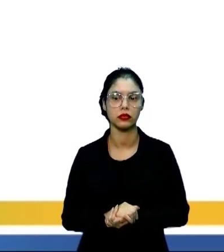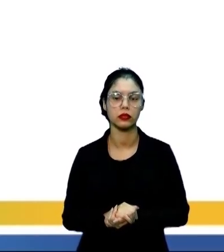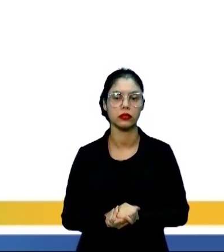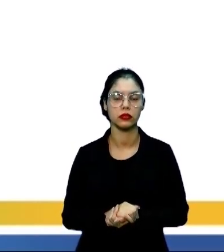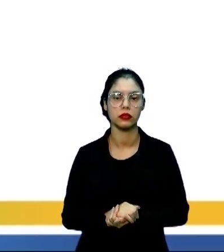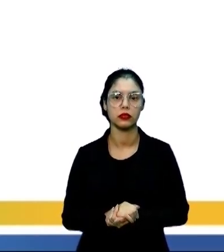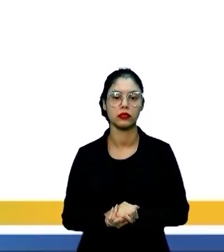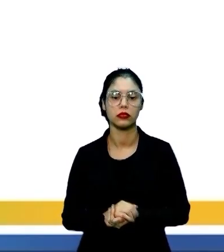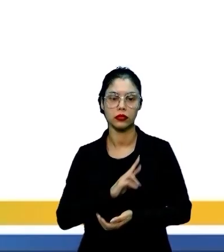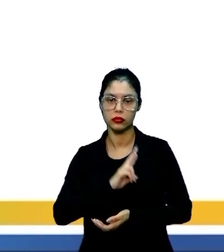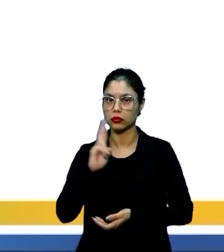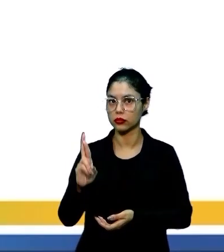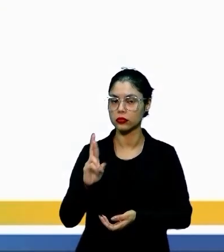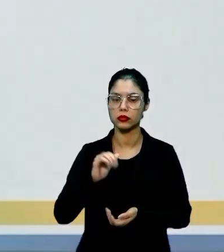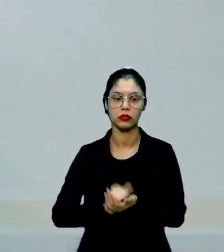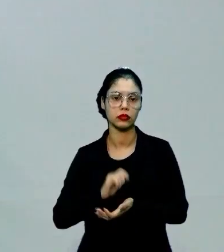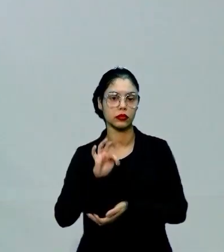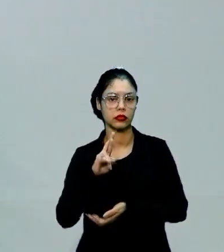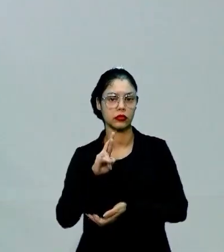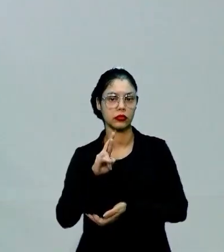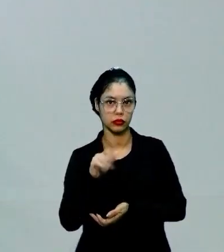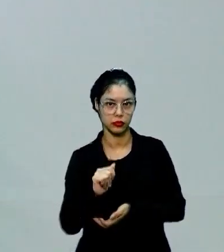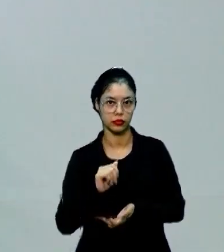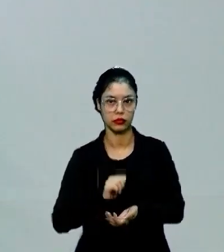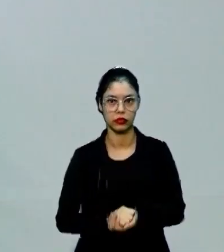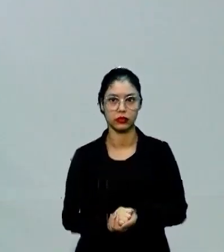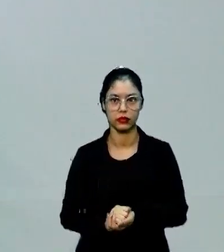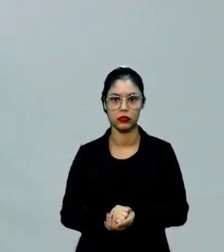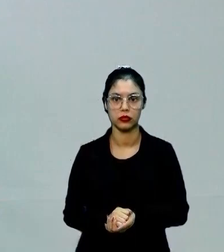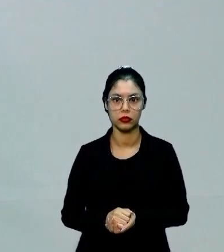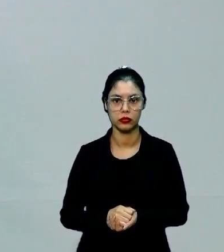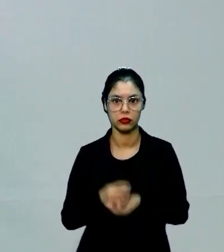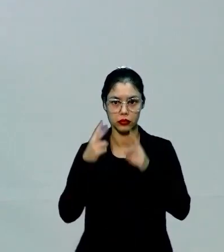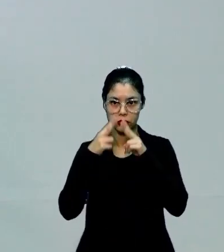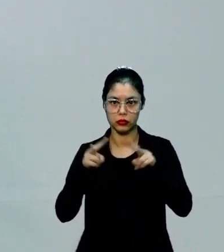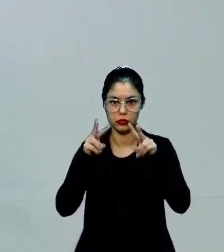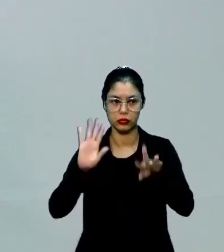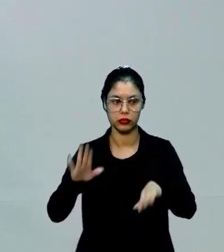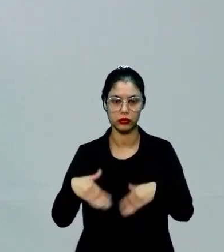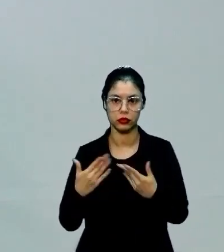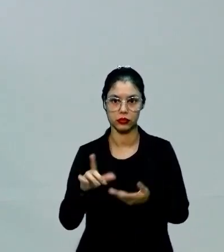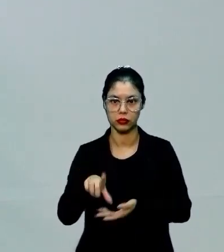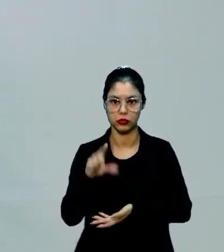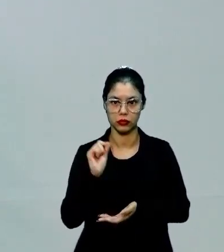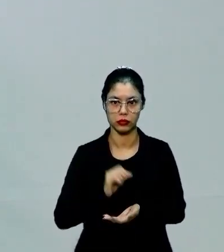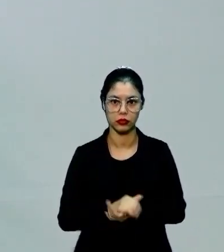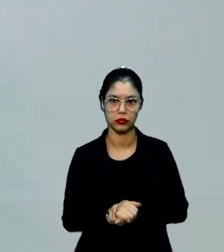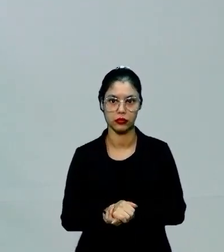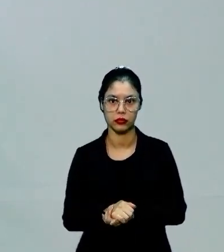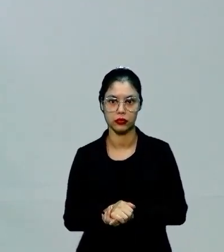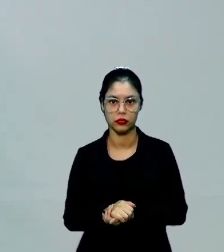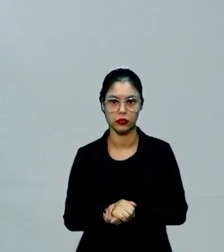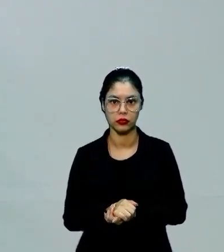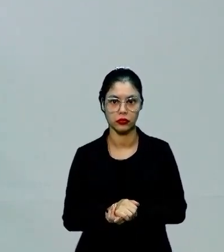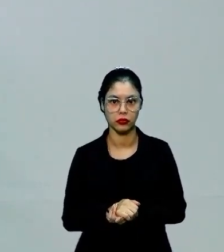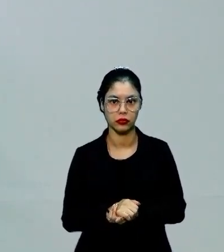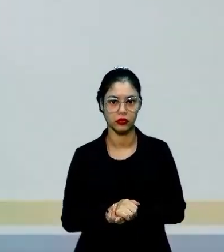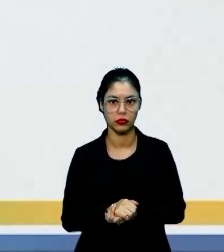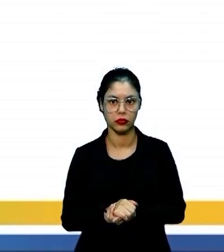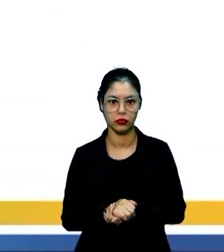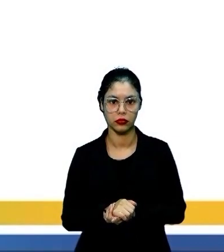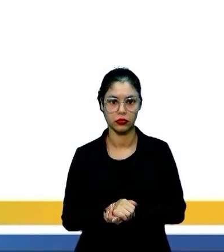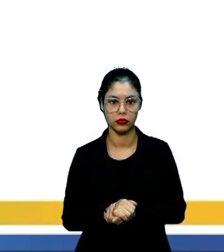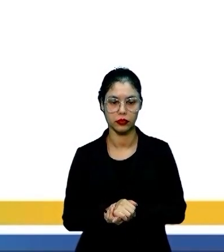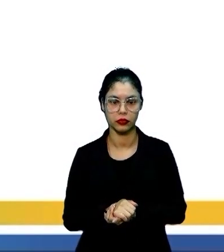torna a religião obsoleta. Vamos visualizar qual a alternativa correta? Bastante